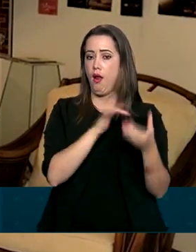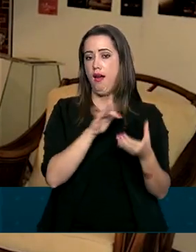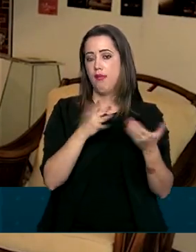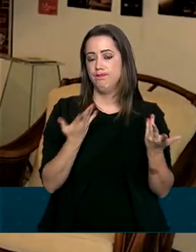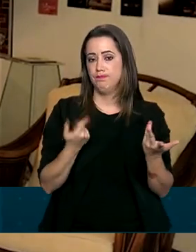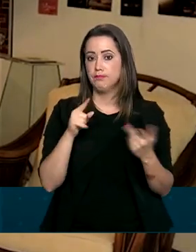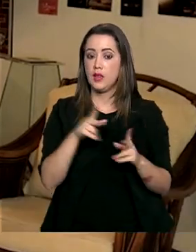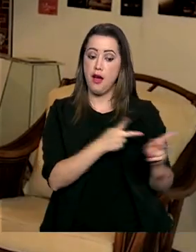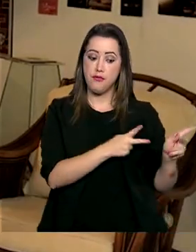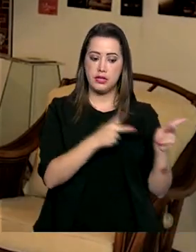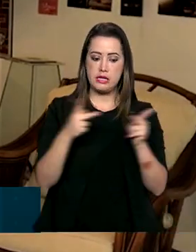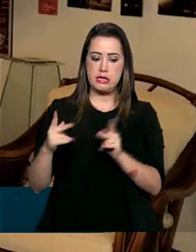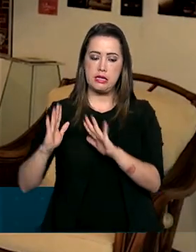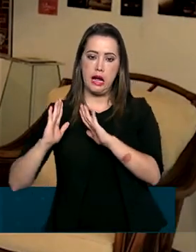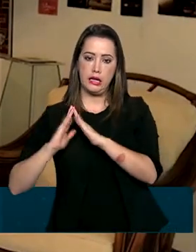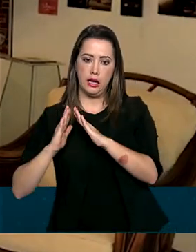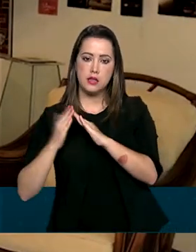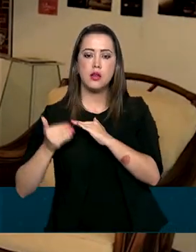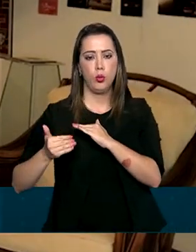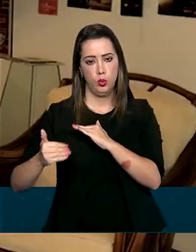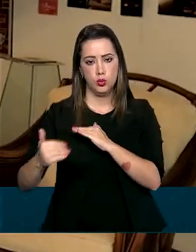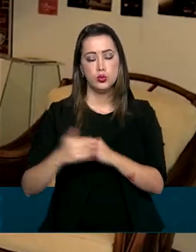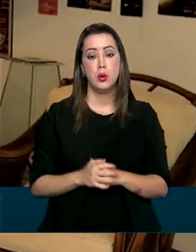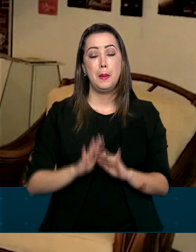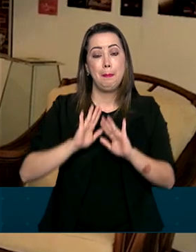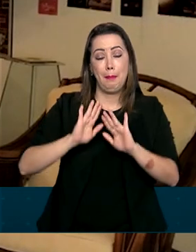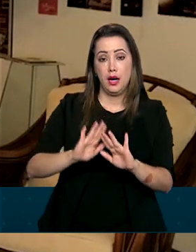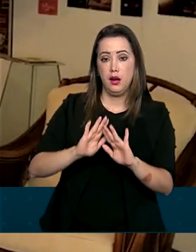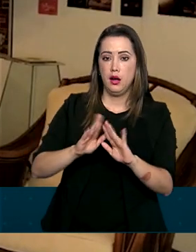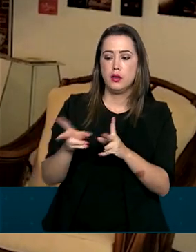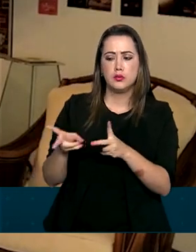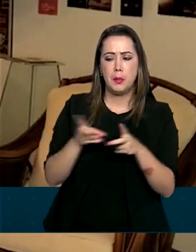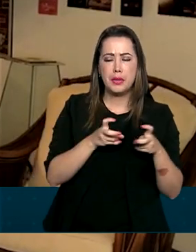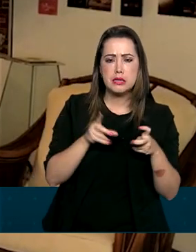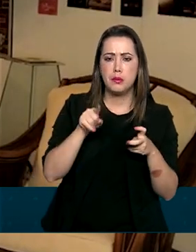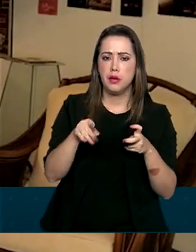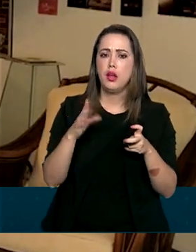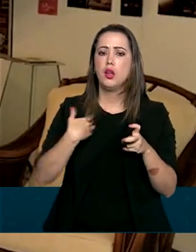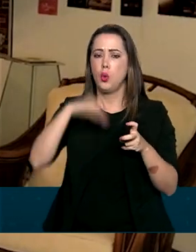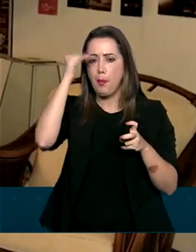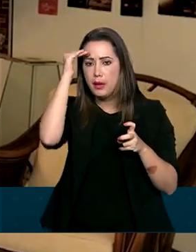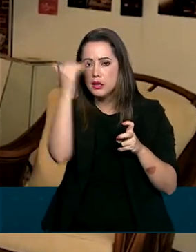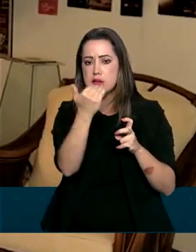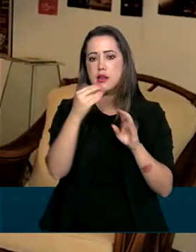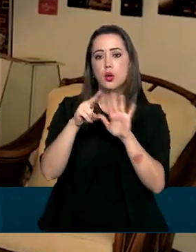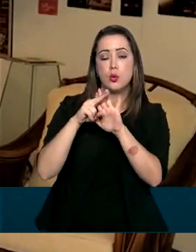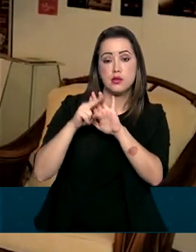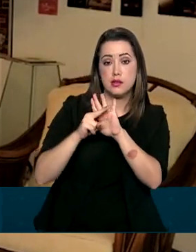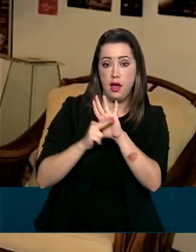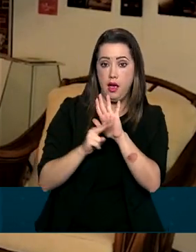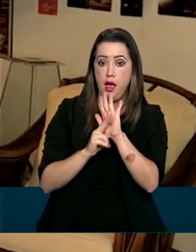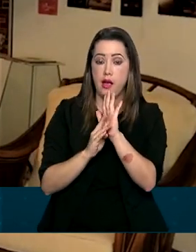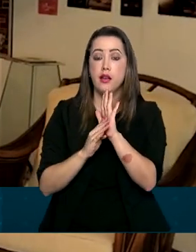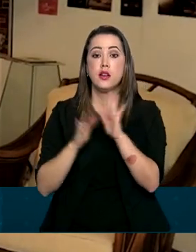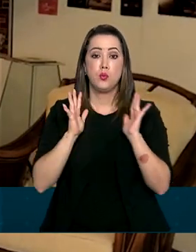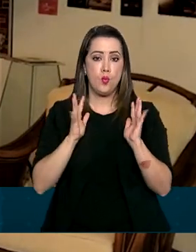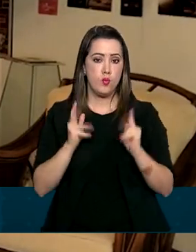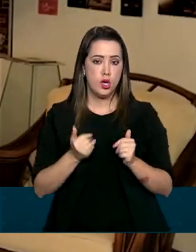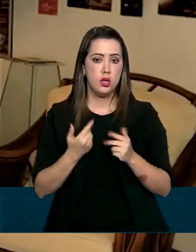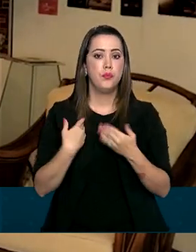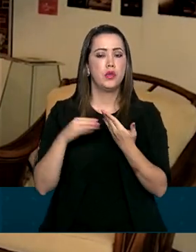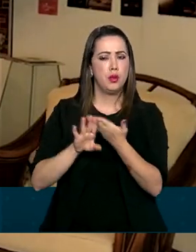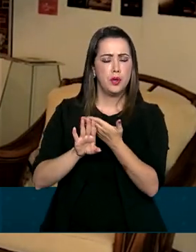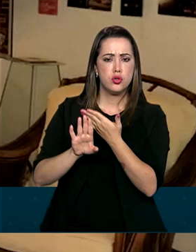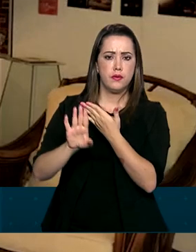agentes às residências continuam, mas com observação das regras de higiene e de distanciamento.